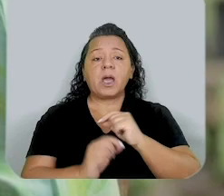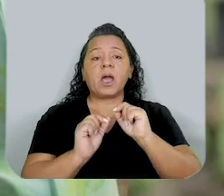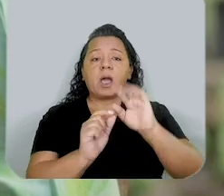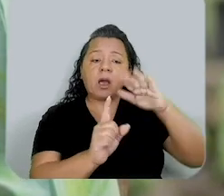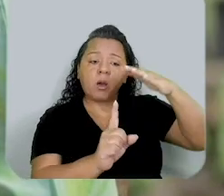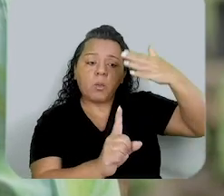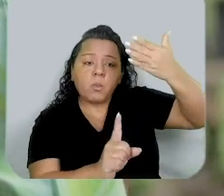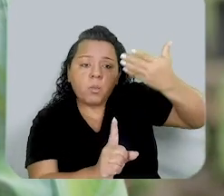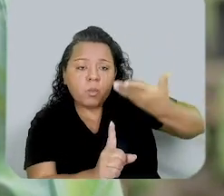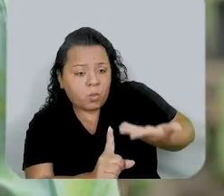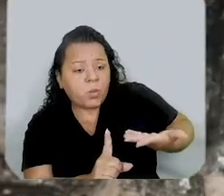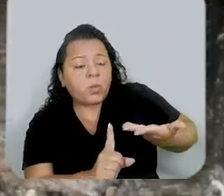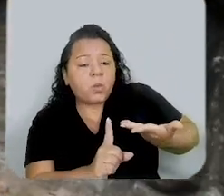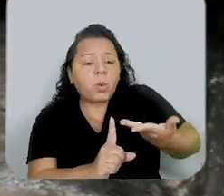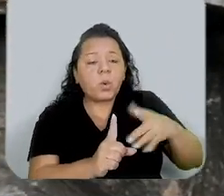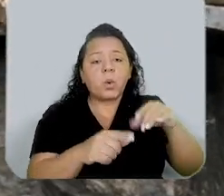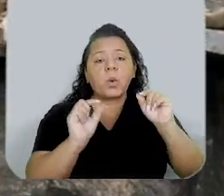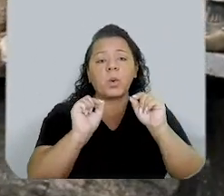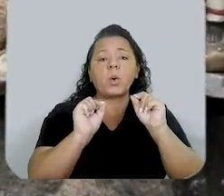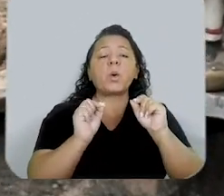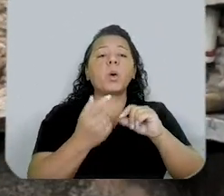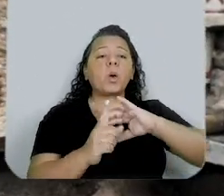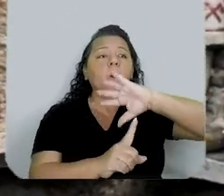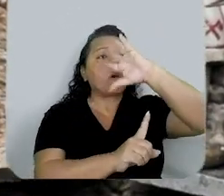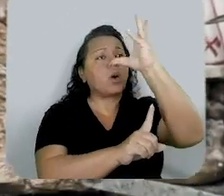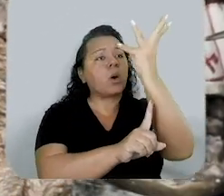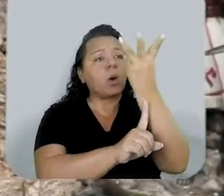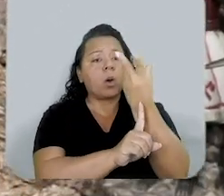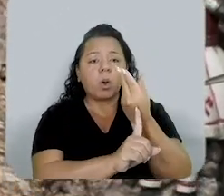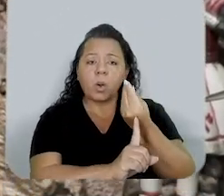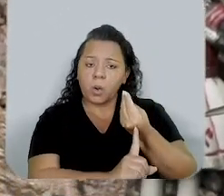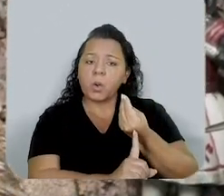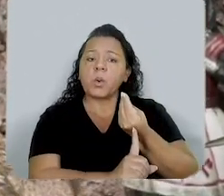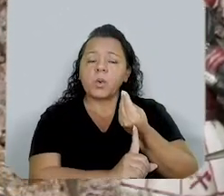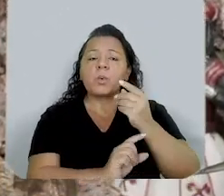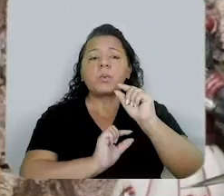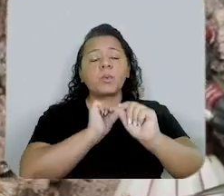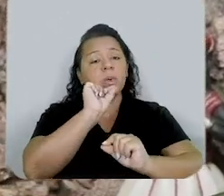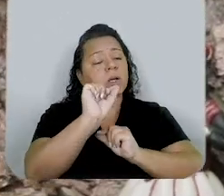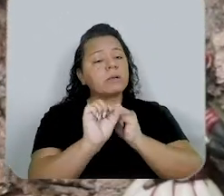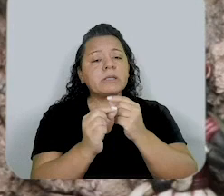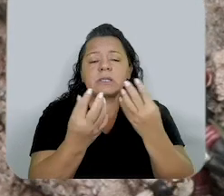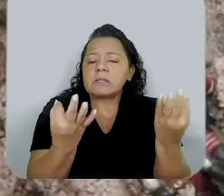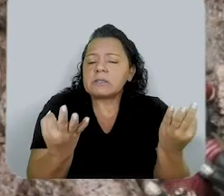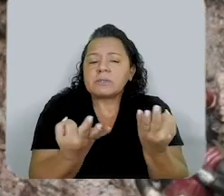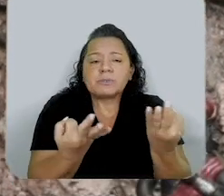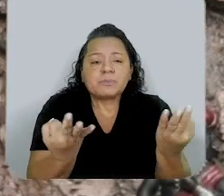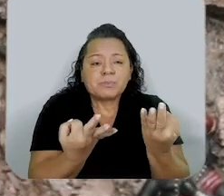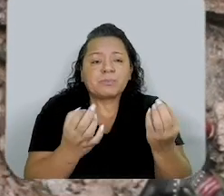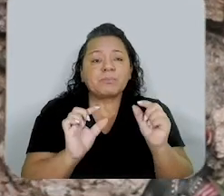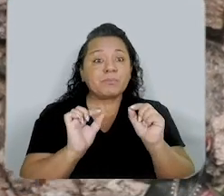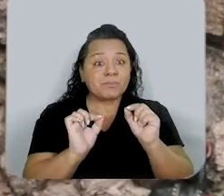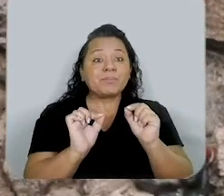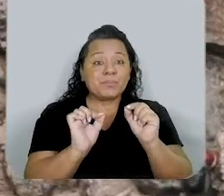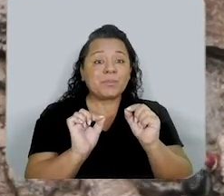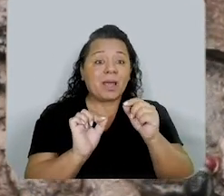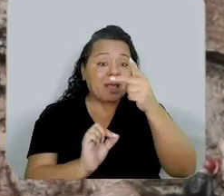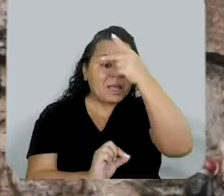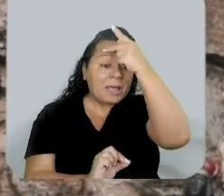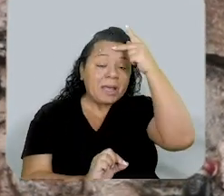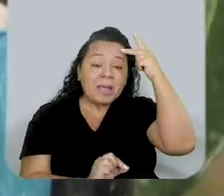que cultua a espiritualidade, isso é muito grande, isso é maravilhoso, isso é esplendoroso. As pessoas às vezes até acham que nós somos